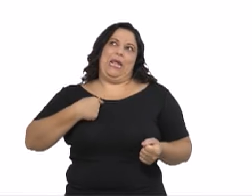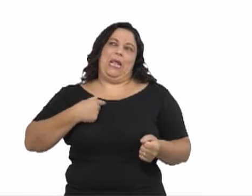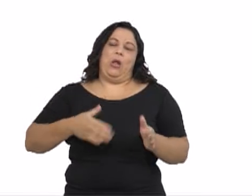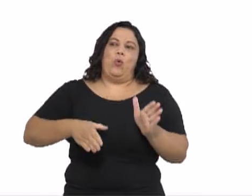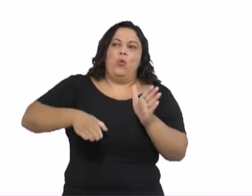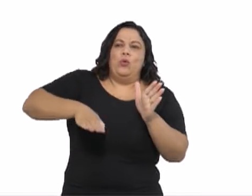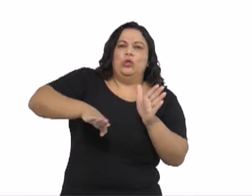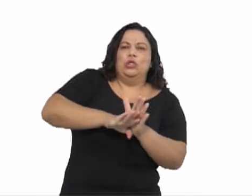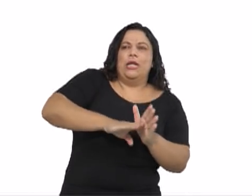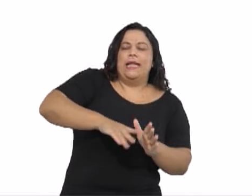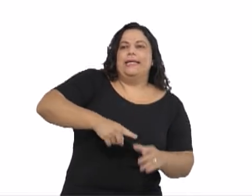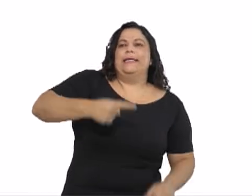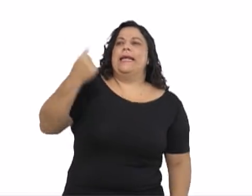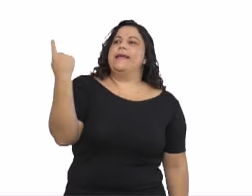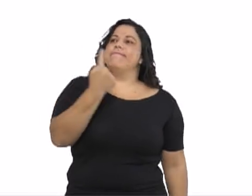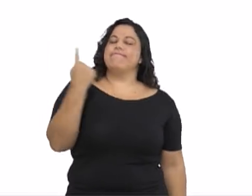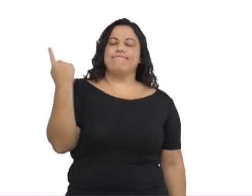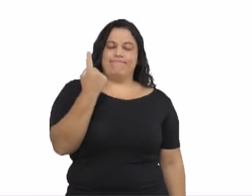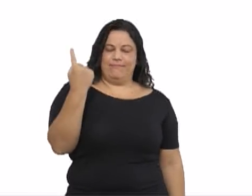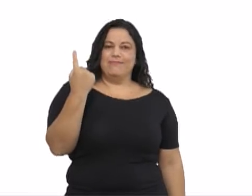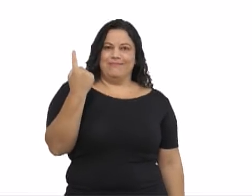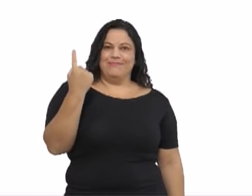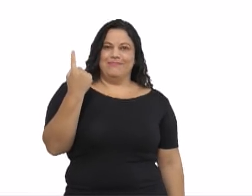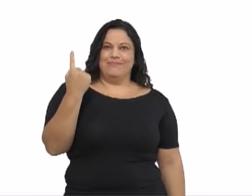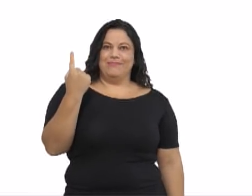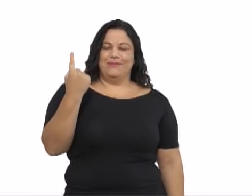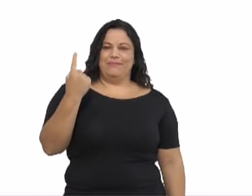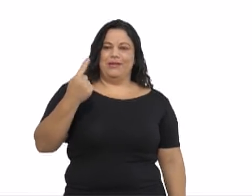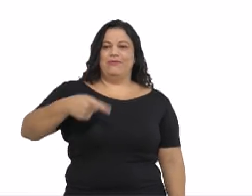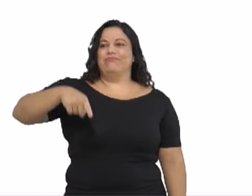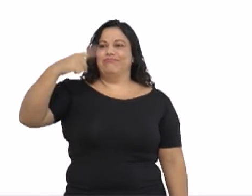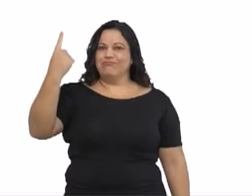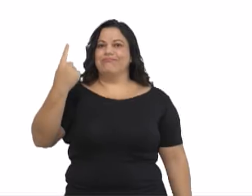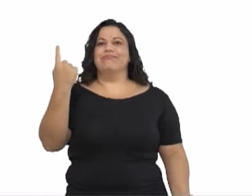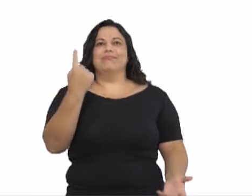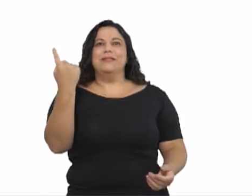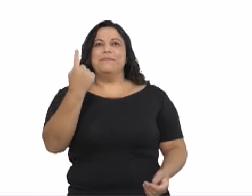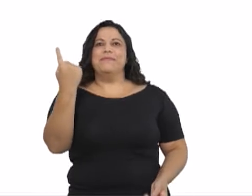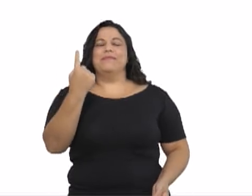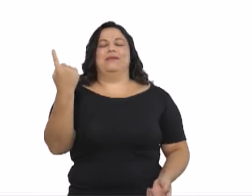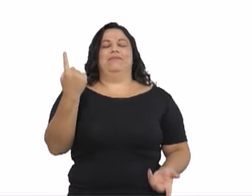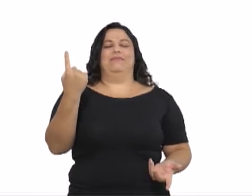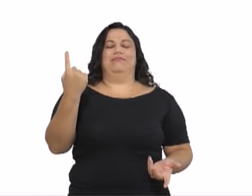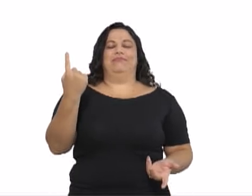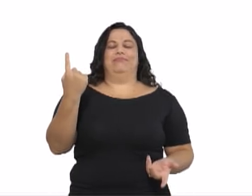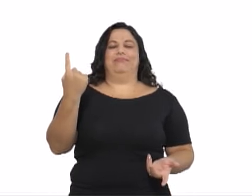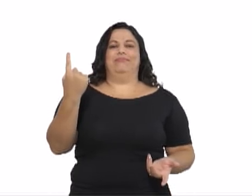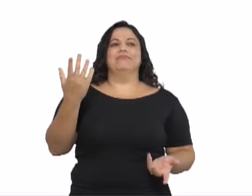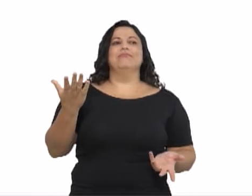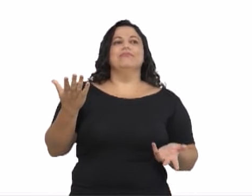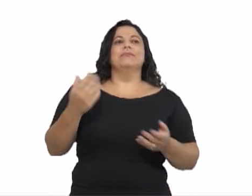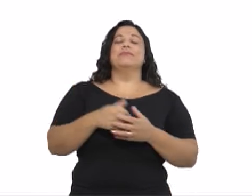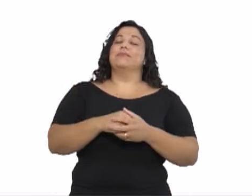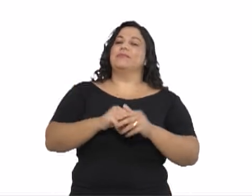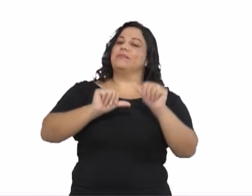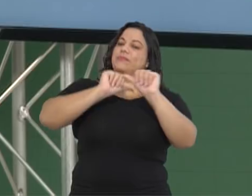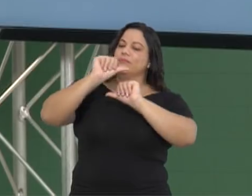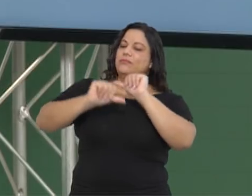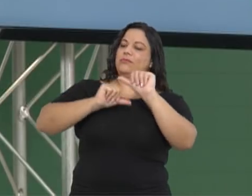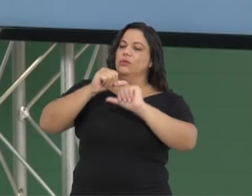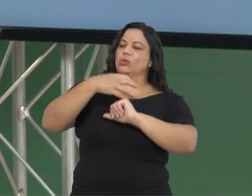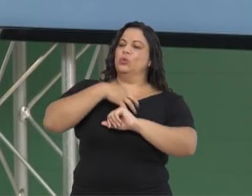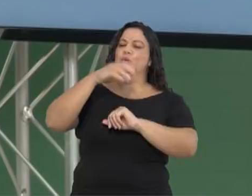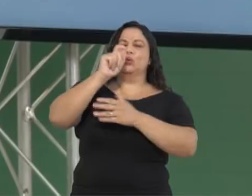Eu cheguei primeiro que os outros. Então, primeiro vai mudar a forma de